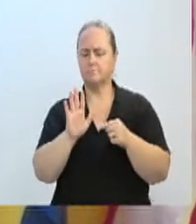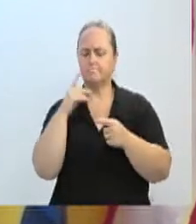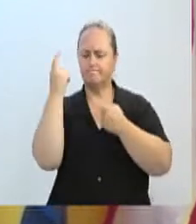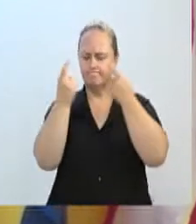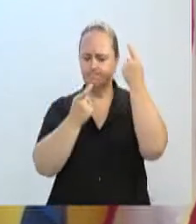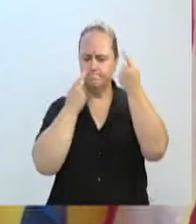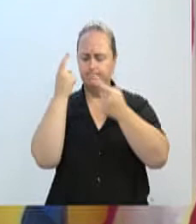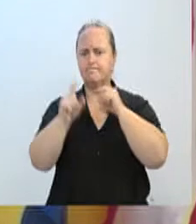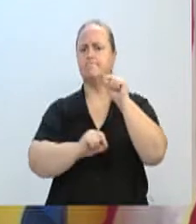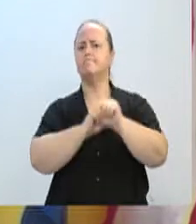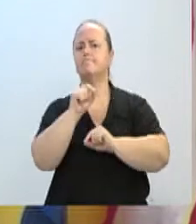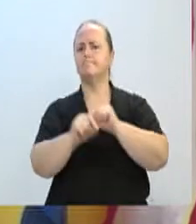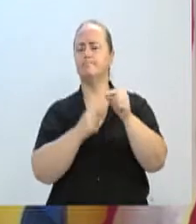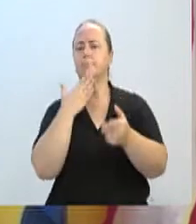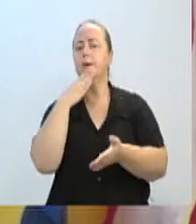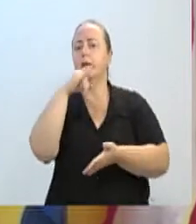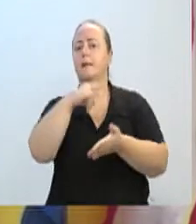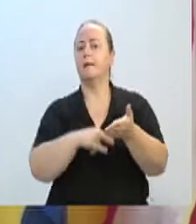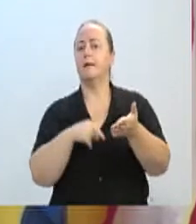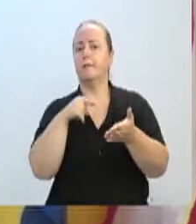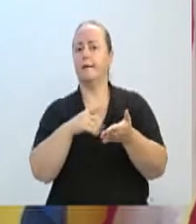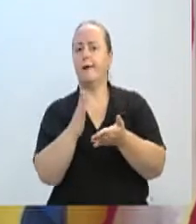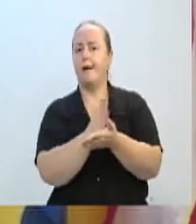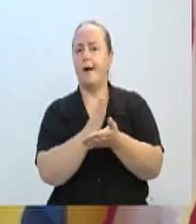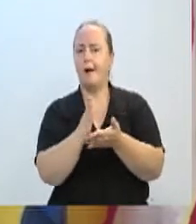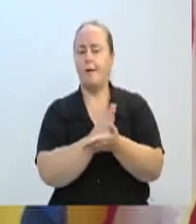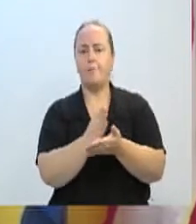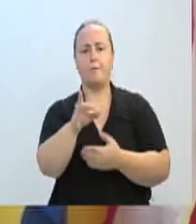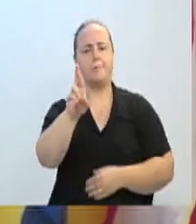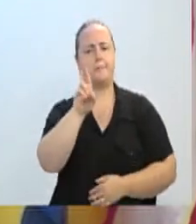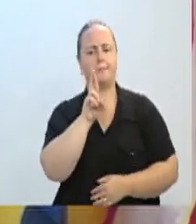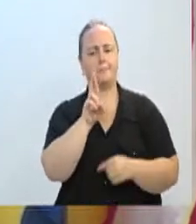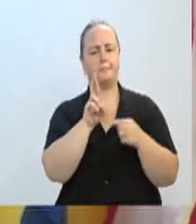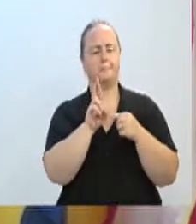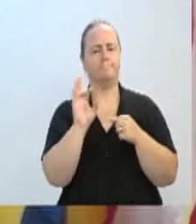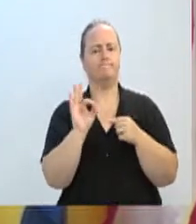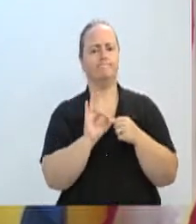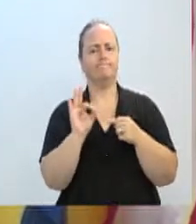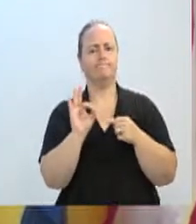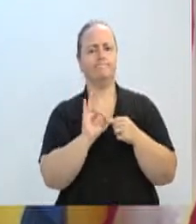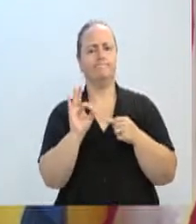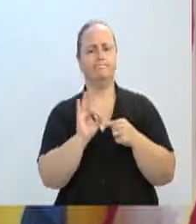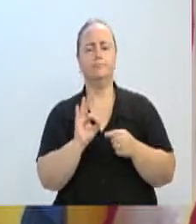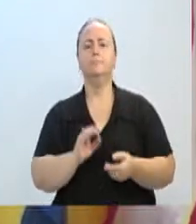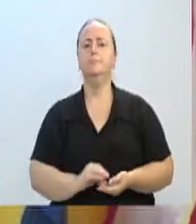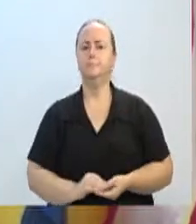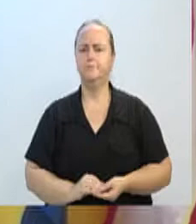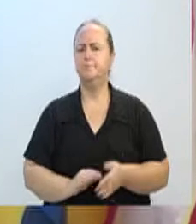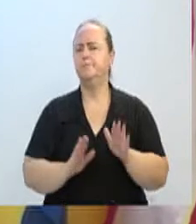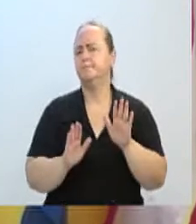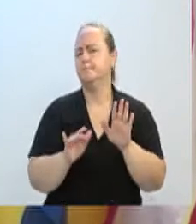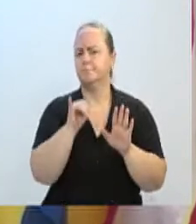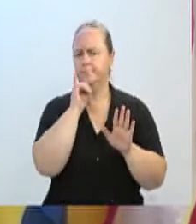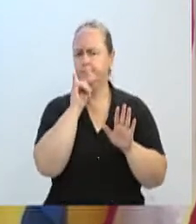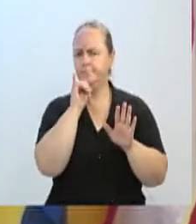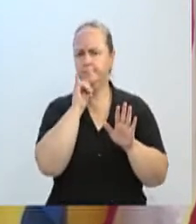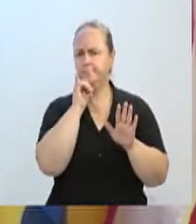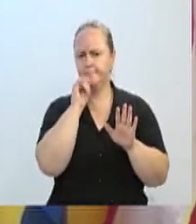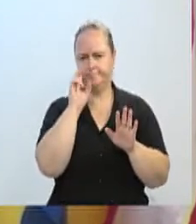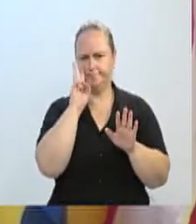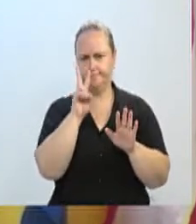relação a alguns requerimentos, que, aliás, não estão sendo respondidos, a gente tem cobrado, e aqui eu vou dar só uma situação que a gente tem